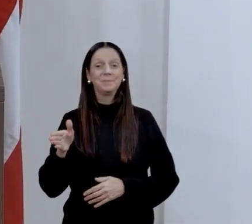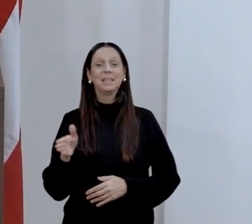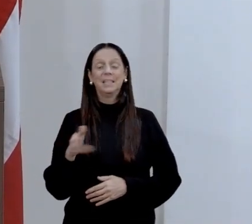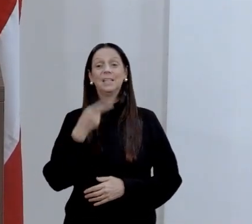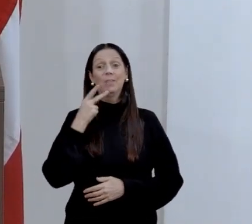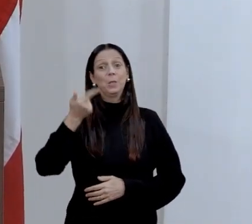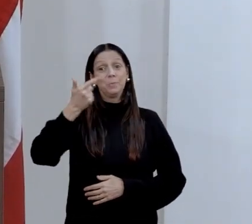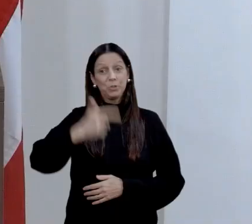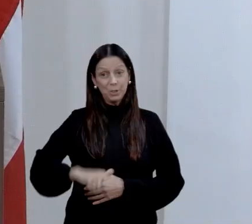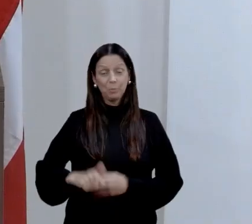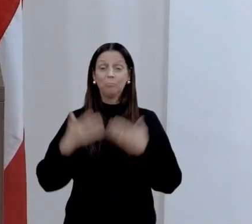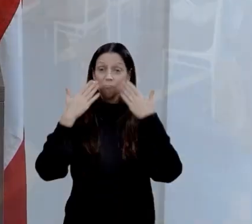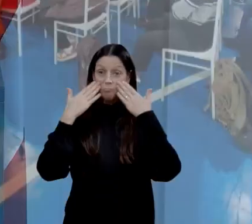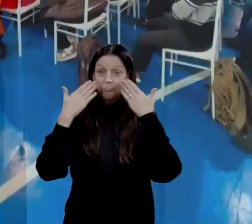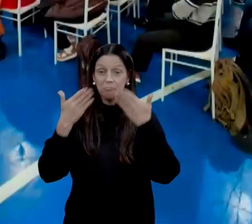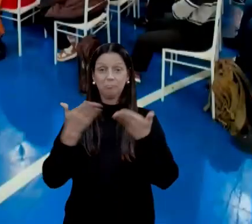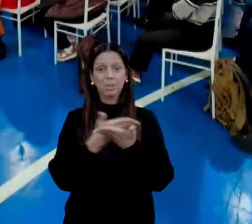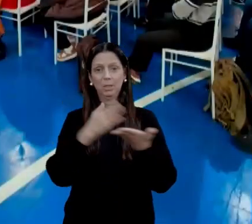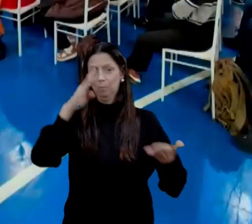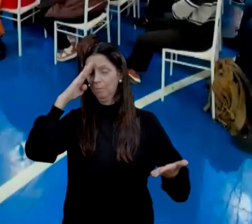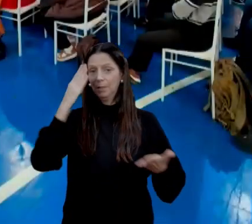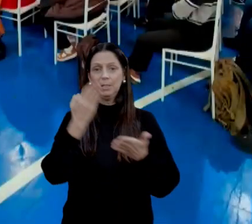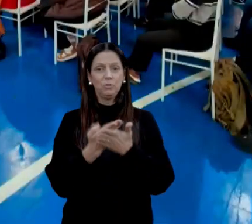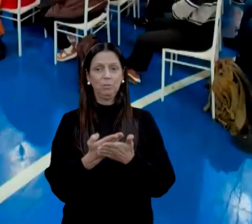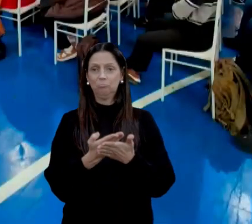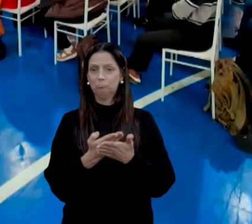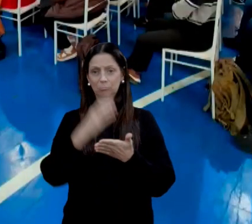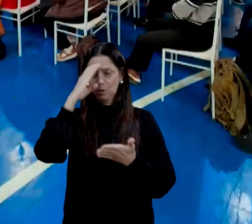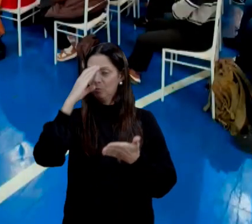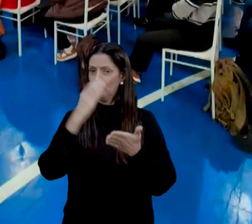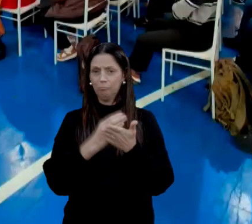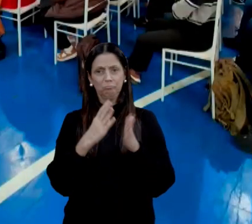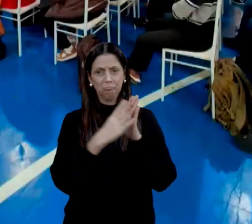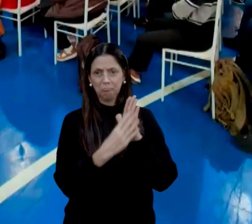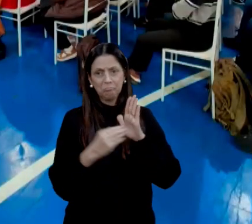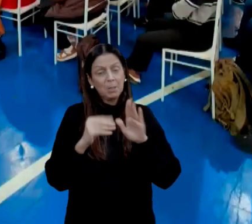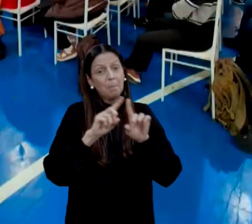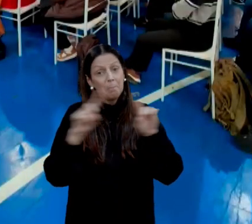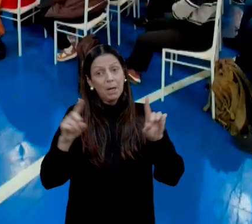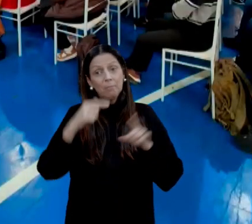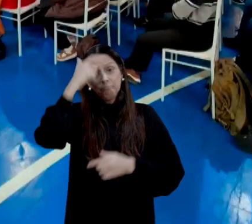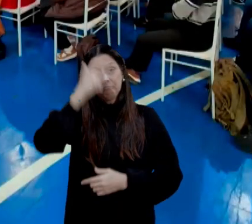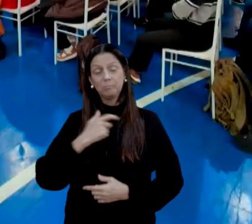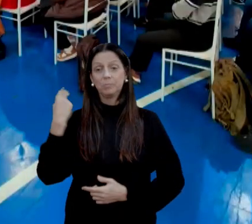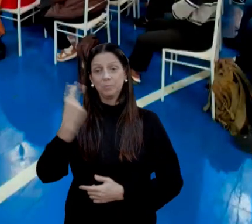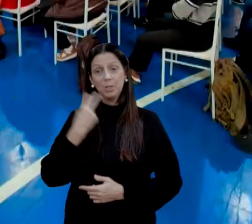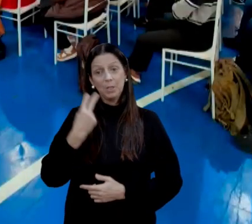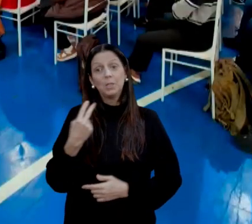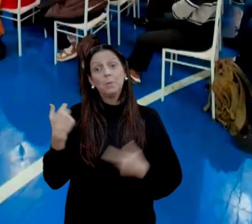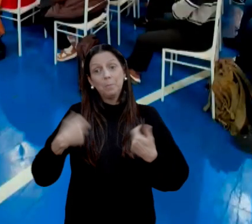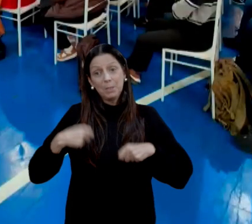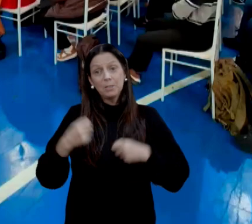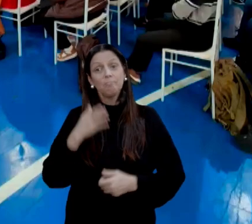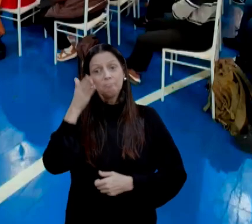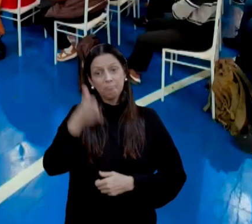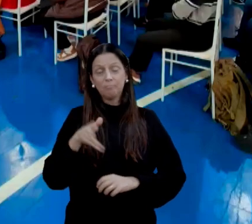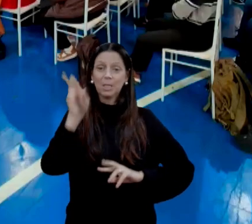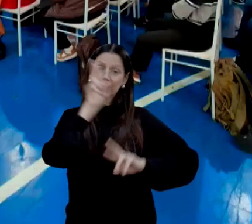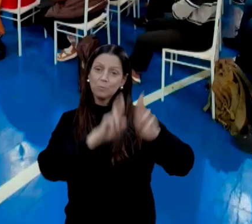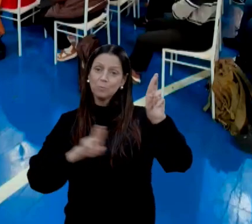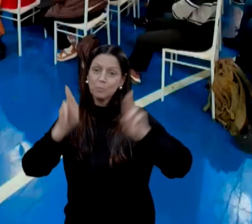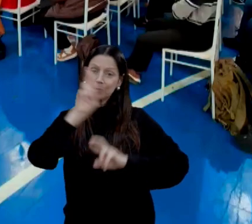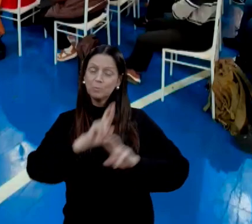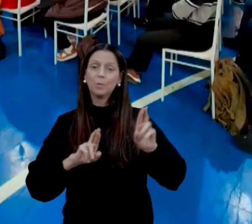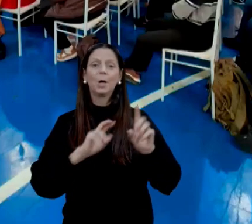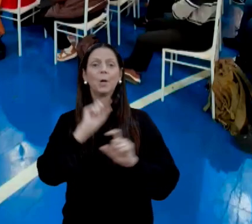e falo aqui publicamente que eu não acredito, não confio nesse modelo. Mas eu, como vereador, tenho que fazer a minha parte. Fui lá fiscalizar. O que eu